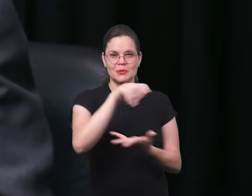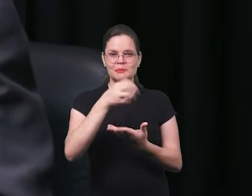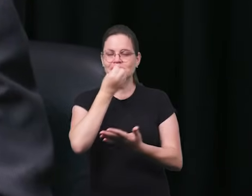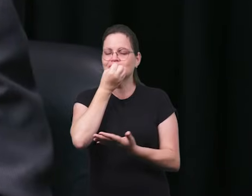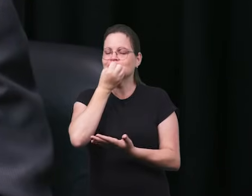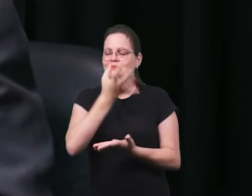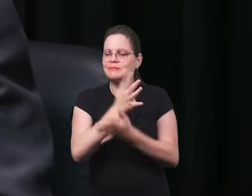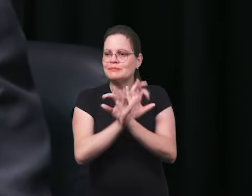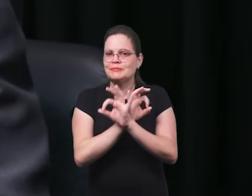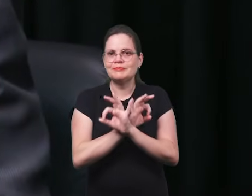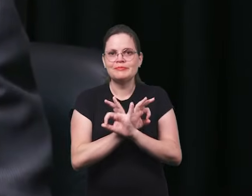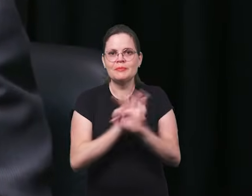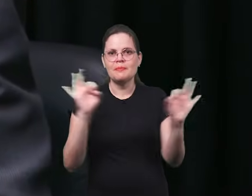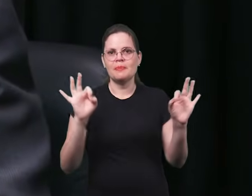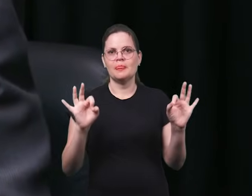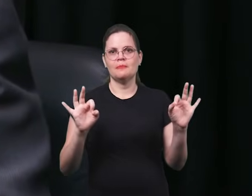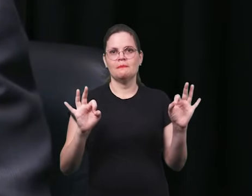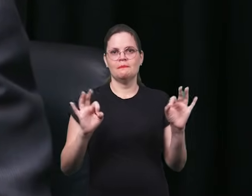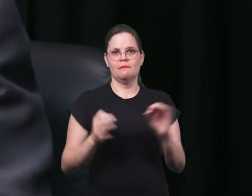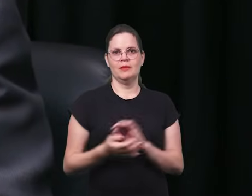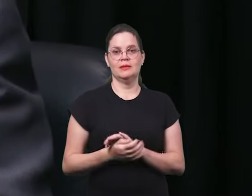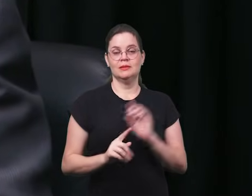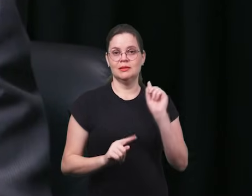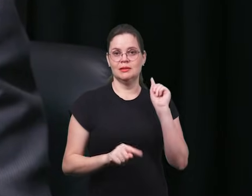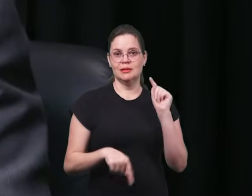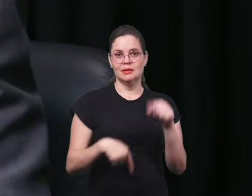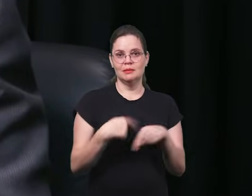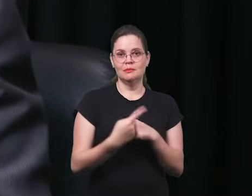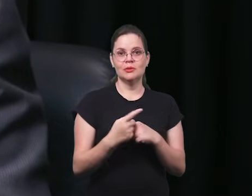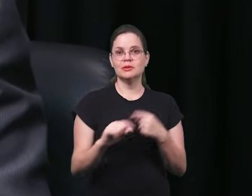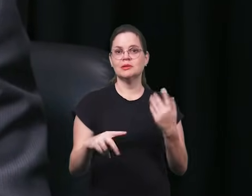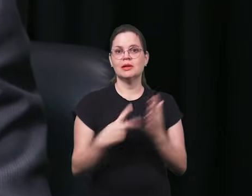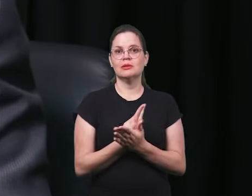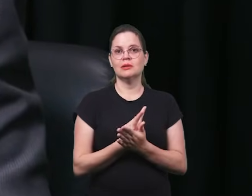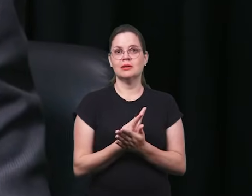bom, em pouco tempo se tornou